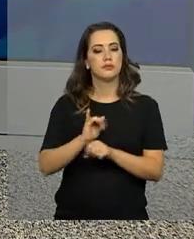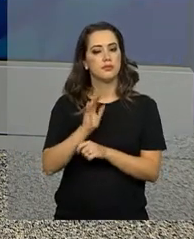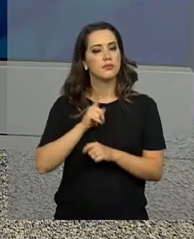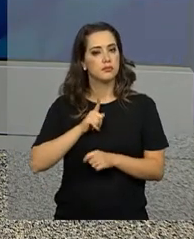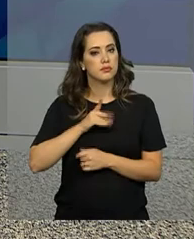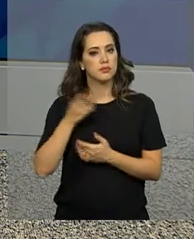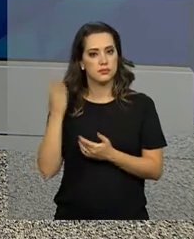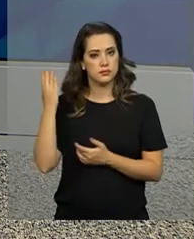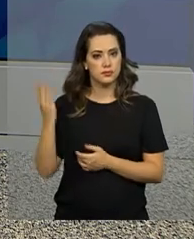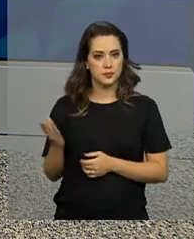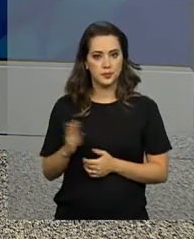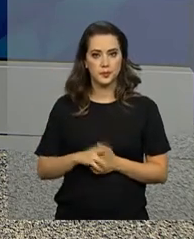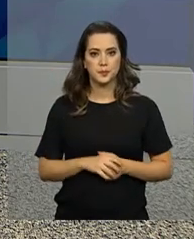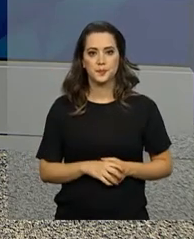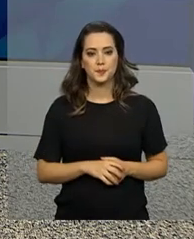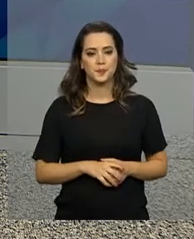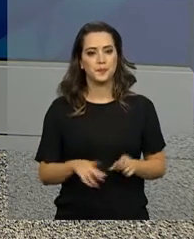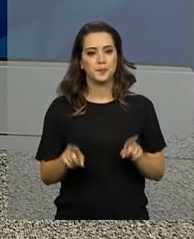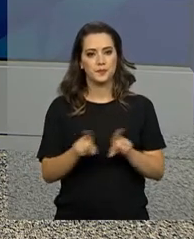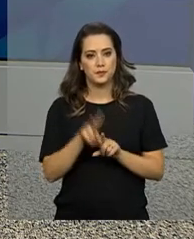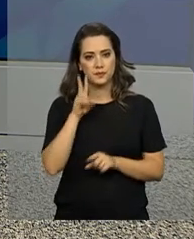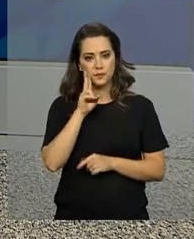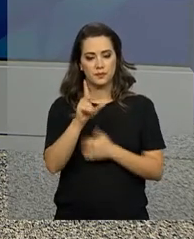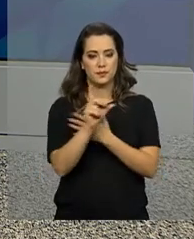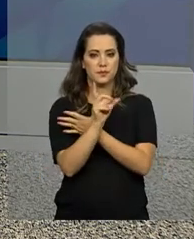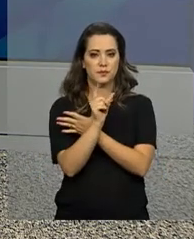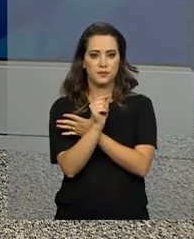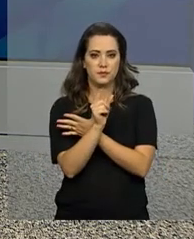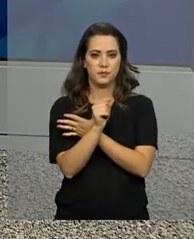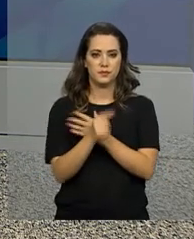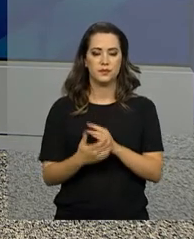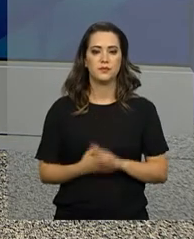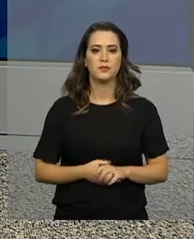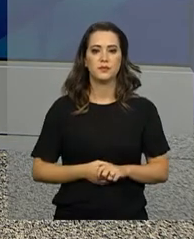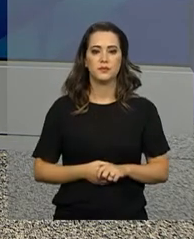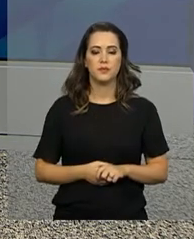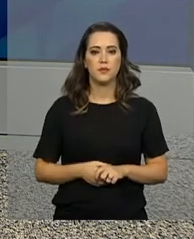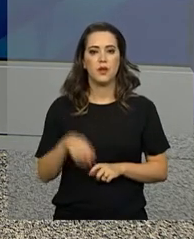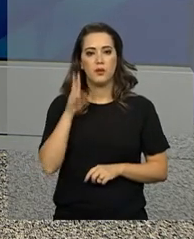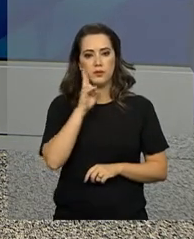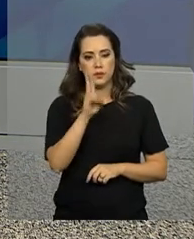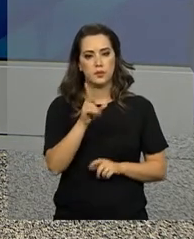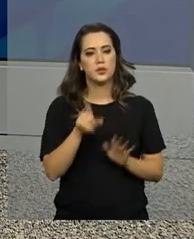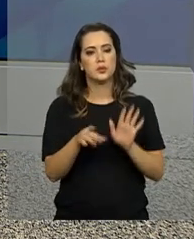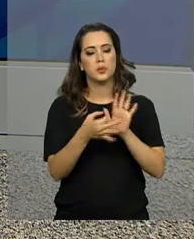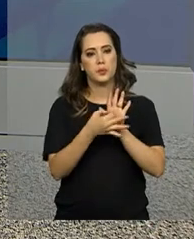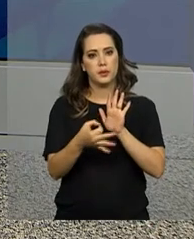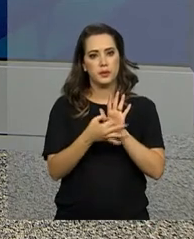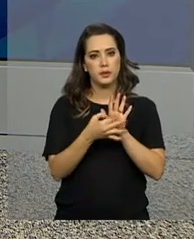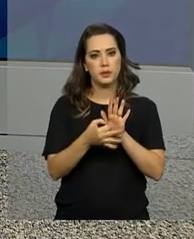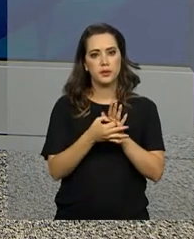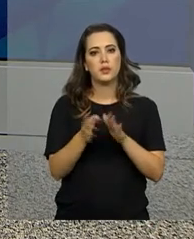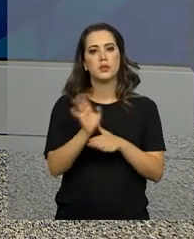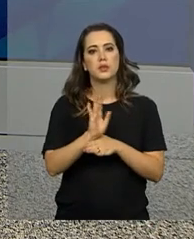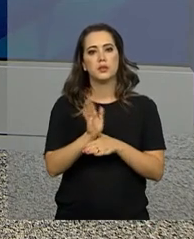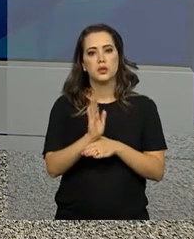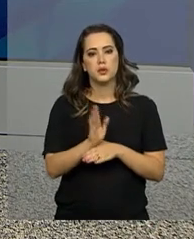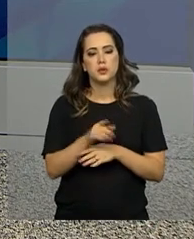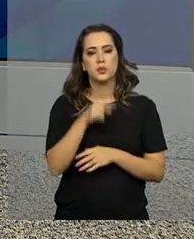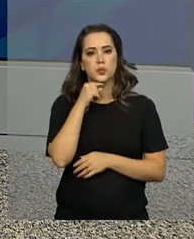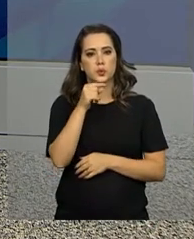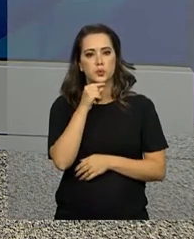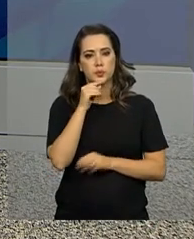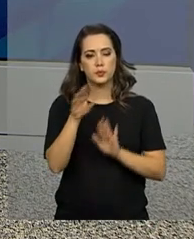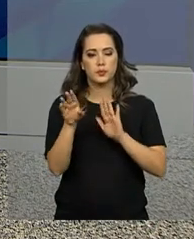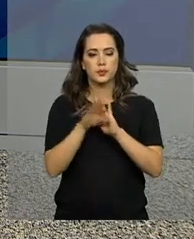estão em nosso canal no YouTube. Acesse também o nosso perfil no Twitter e você pode ainda mandar suas sugestões de reportagens ou